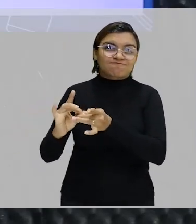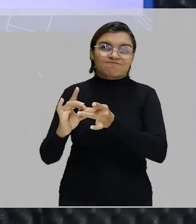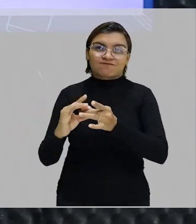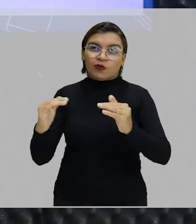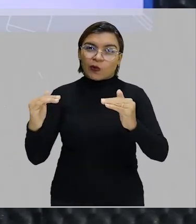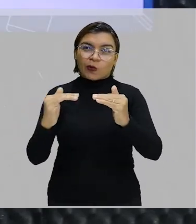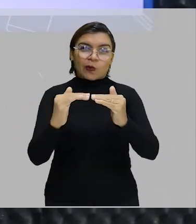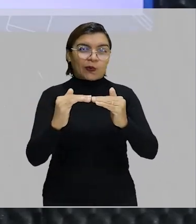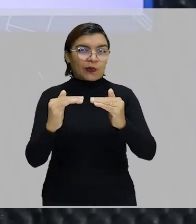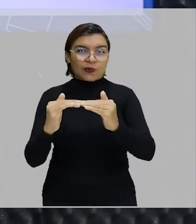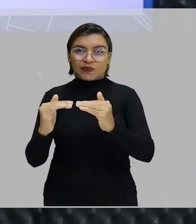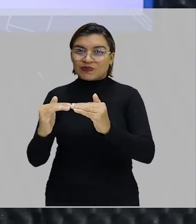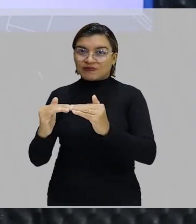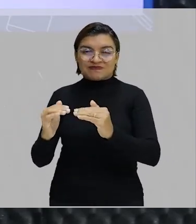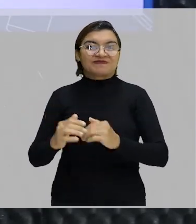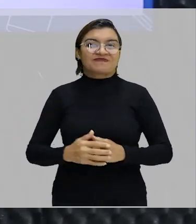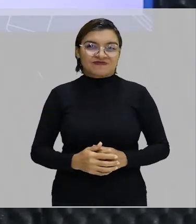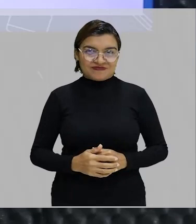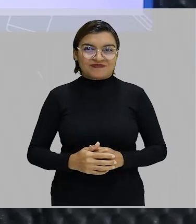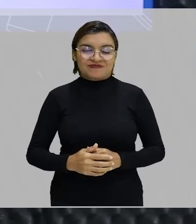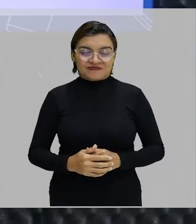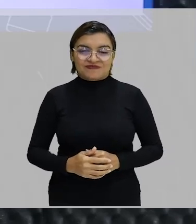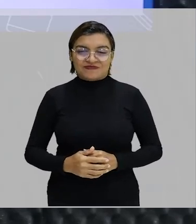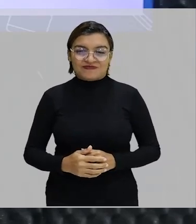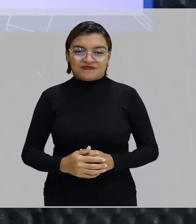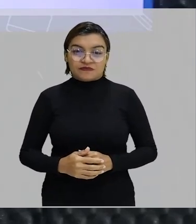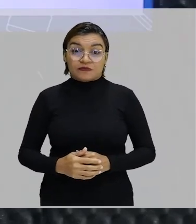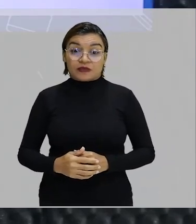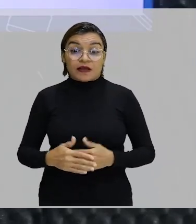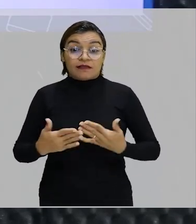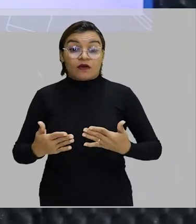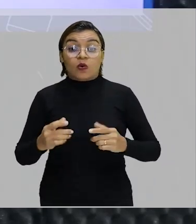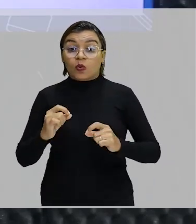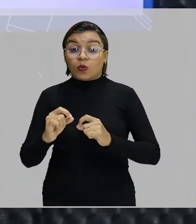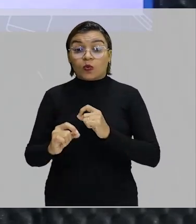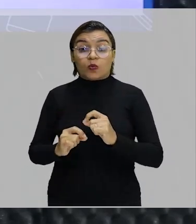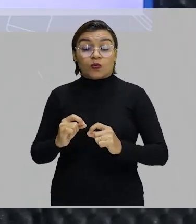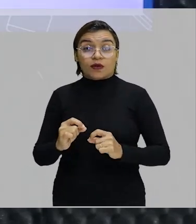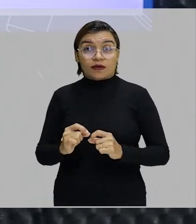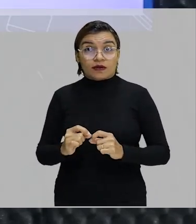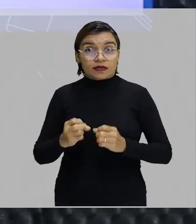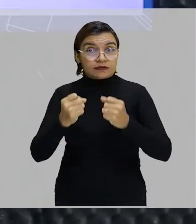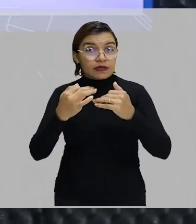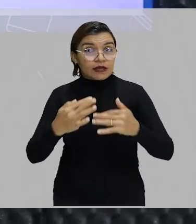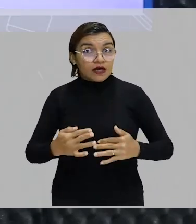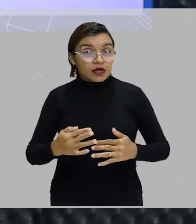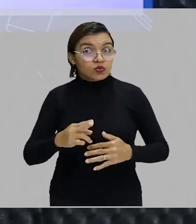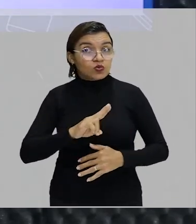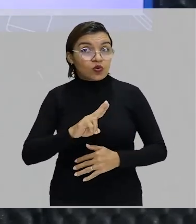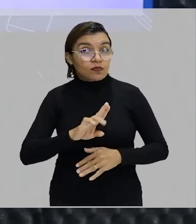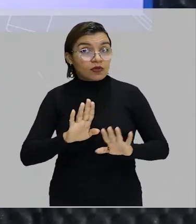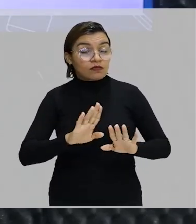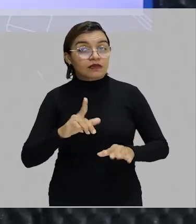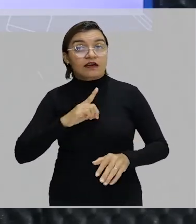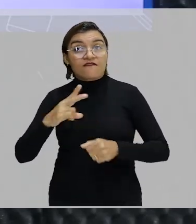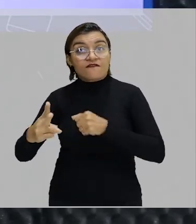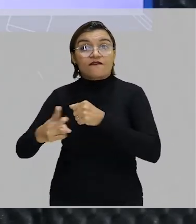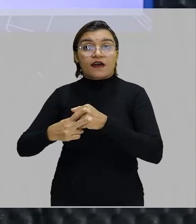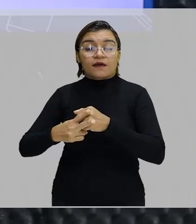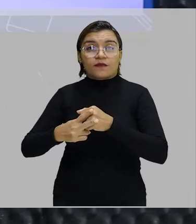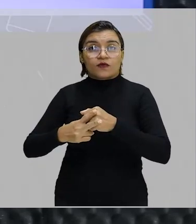no mesmo patamar, vamos dizer assim. Então, aqui eu não estou falando de nome. Aqui eu tenho um verbo, o verbo